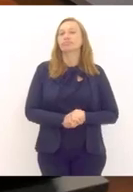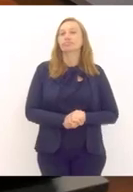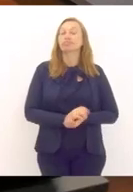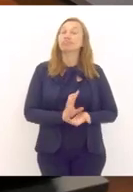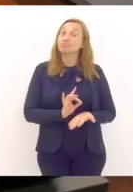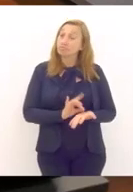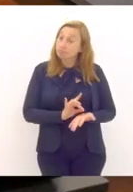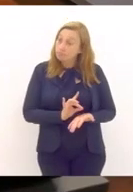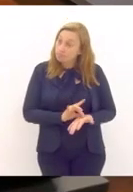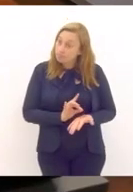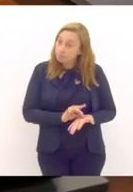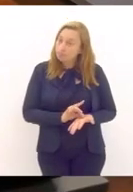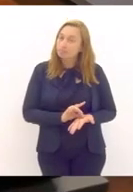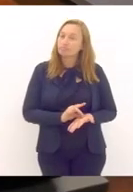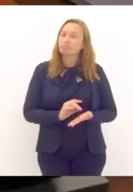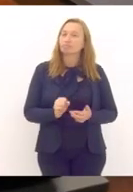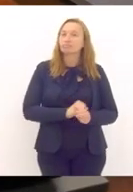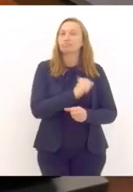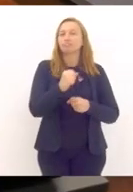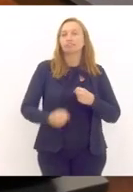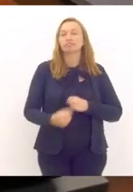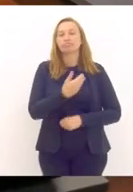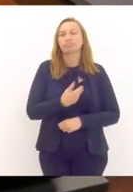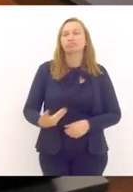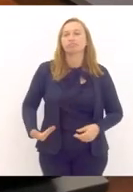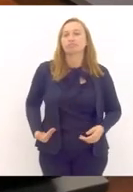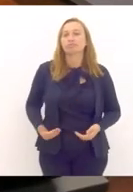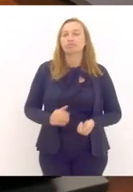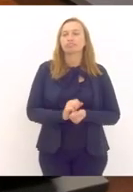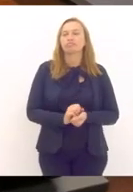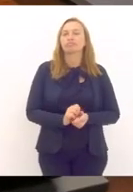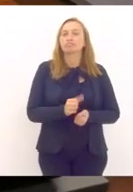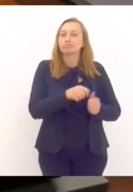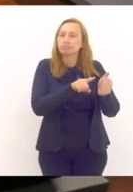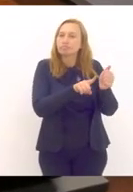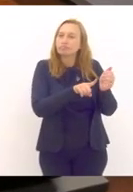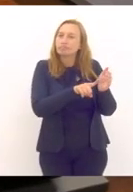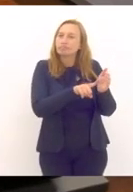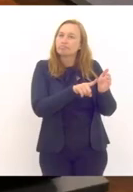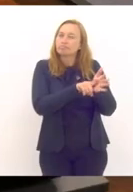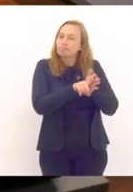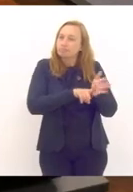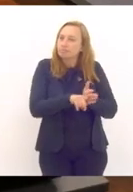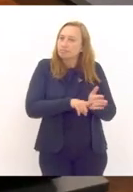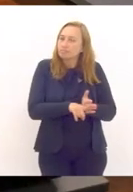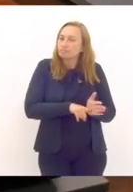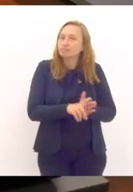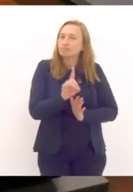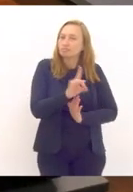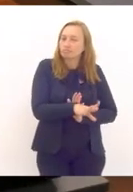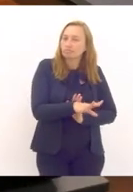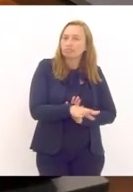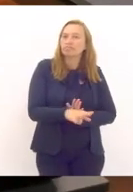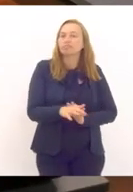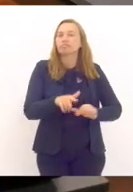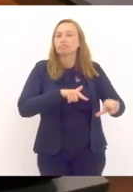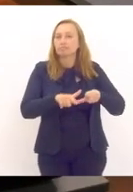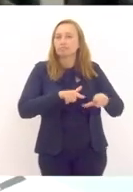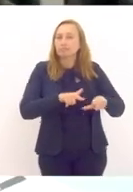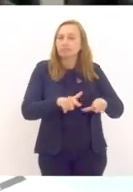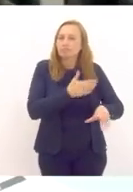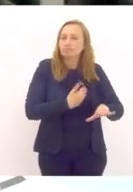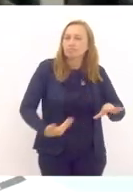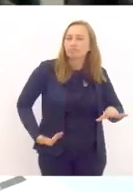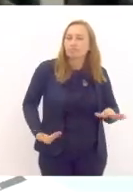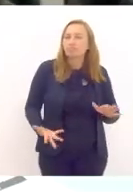na verdade, o poder público, né, em última análise, é para prover, né, serviço público de qualidade. E